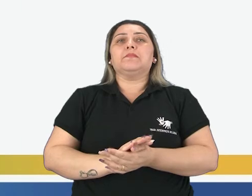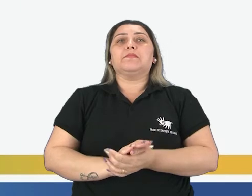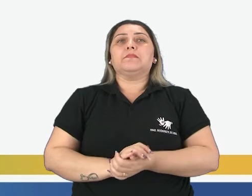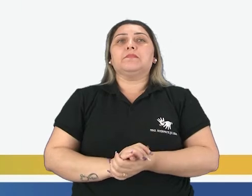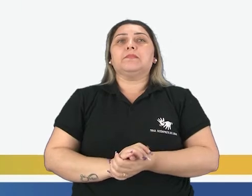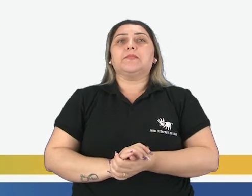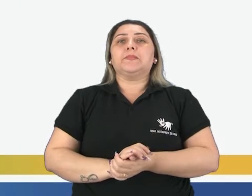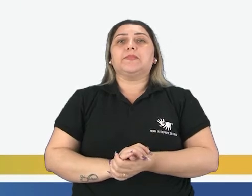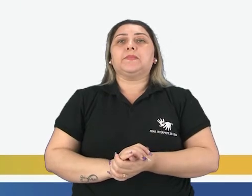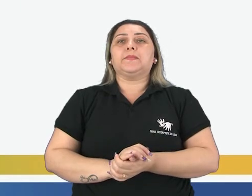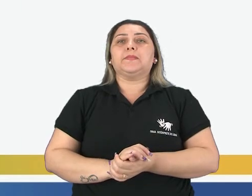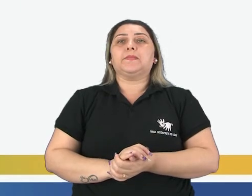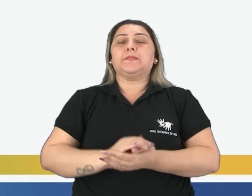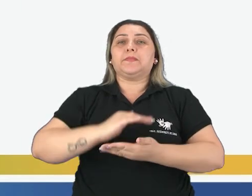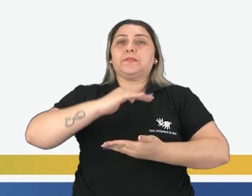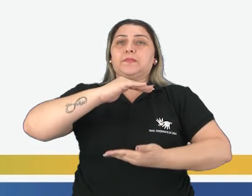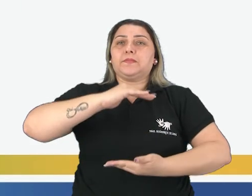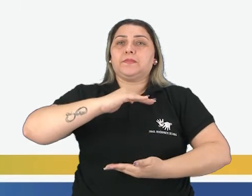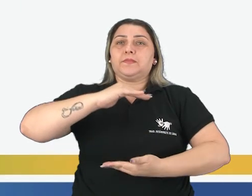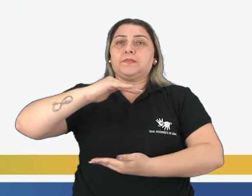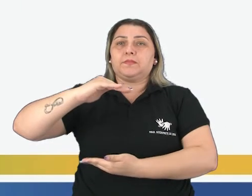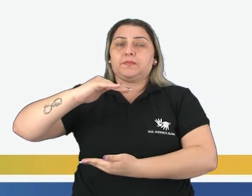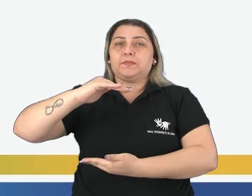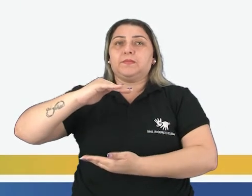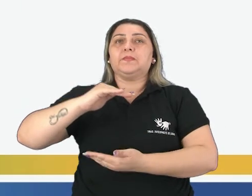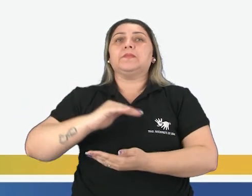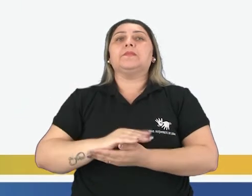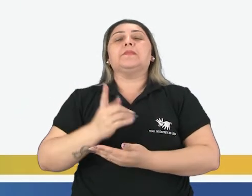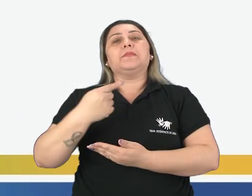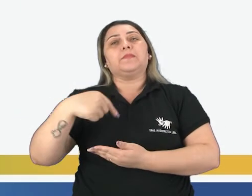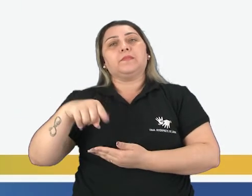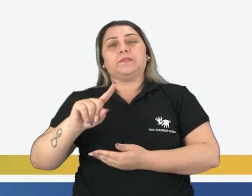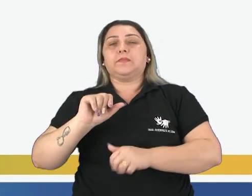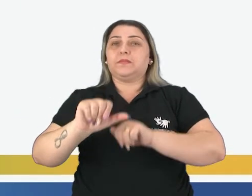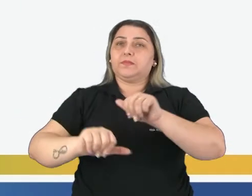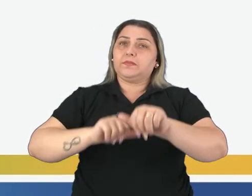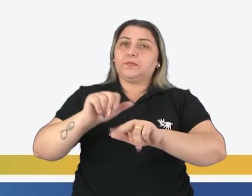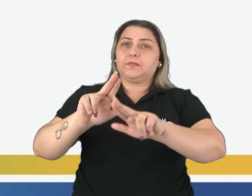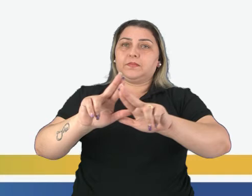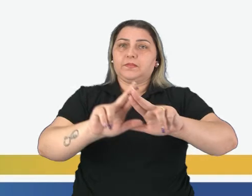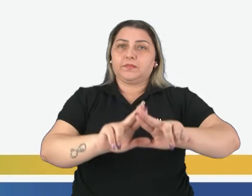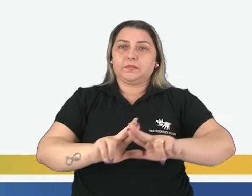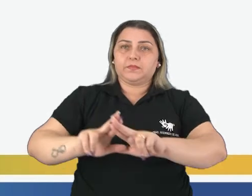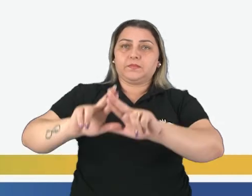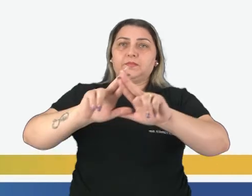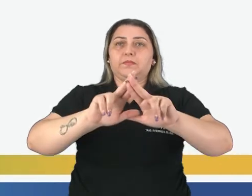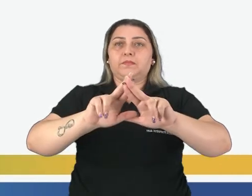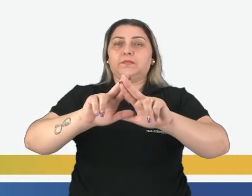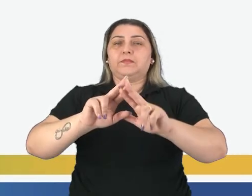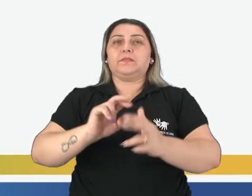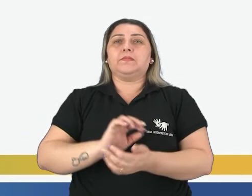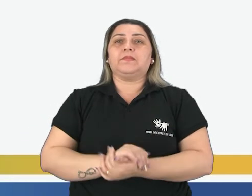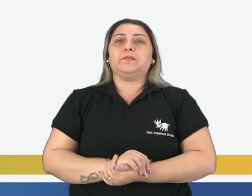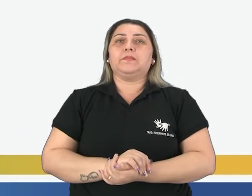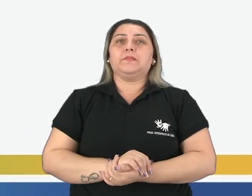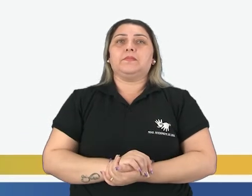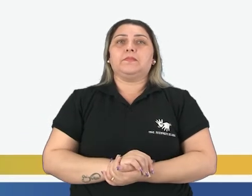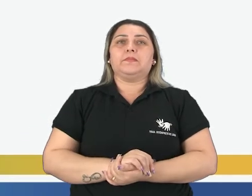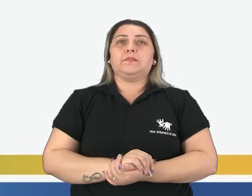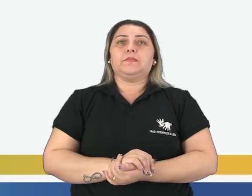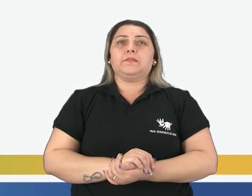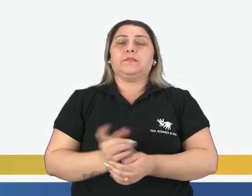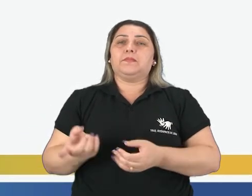essas embalagens, esses fardos, e daí vai para o processo, né? Para que ele seja voltado em outro